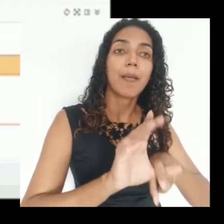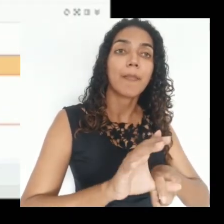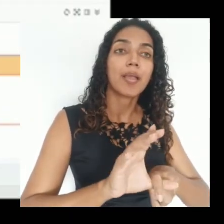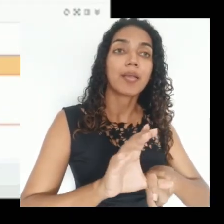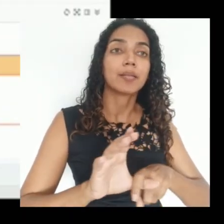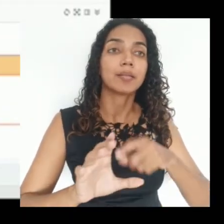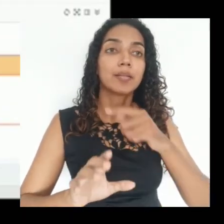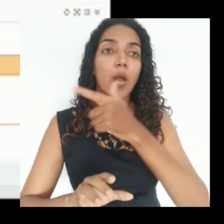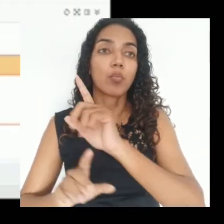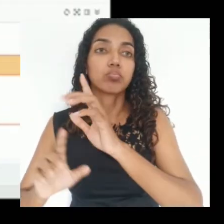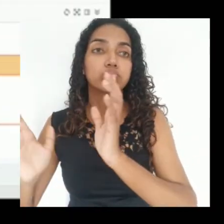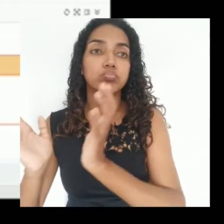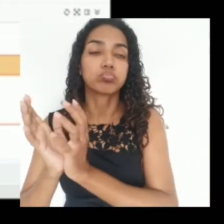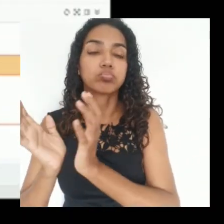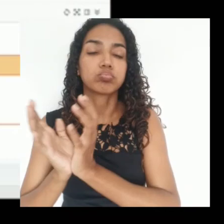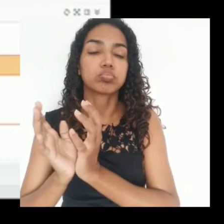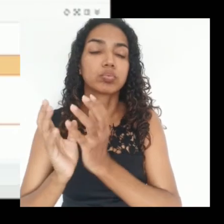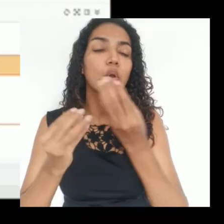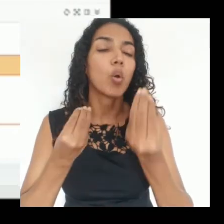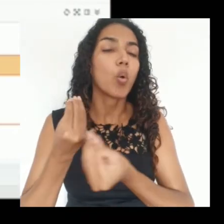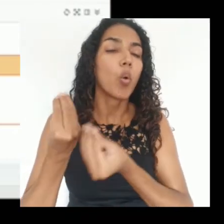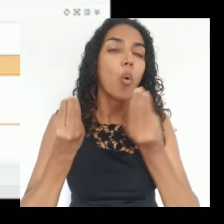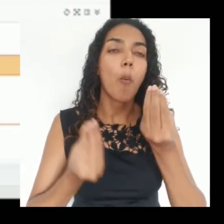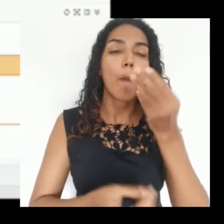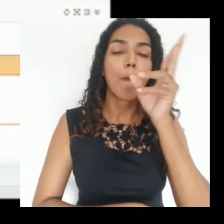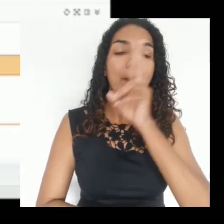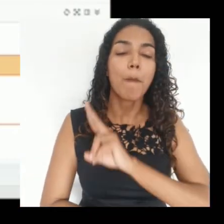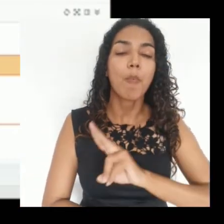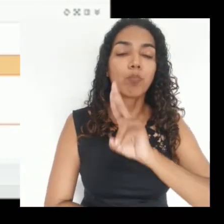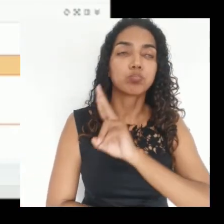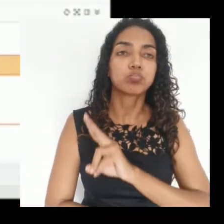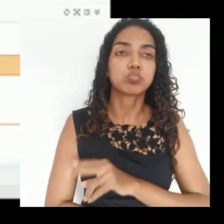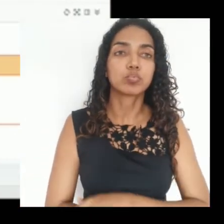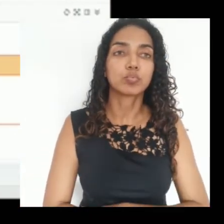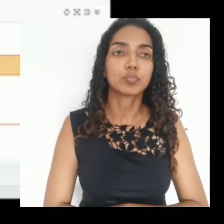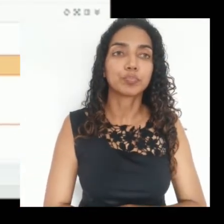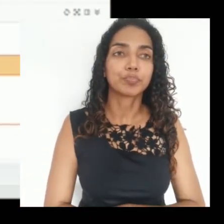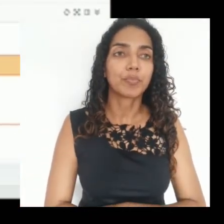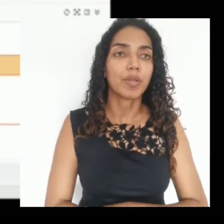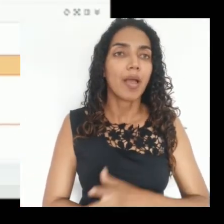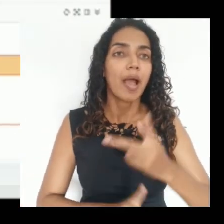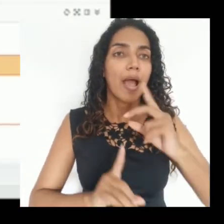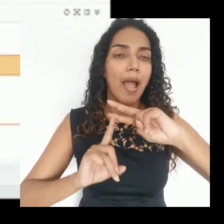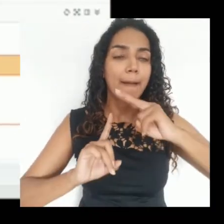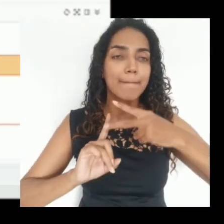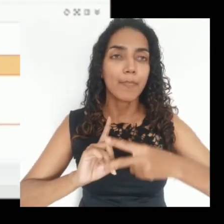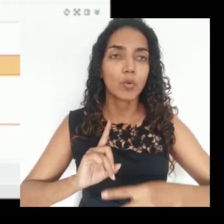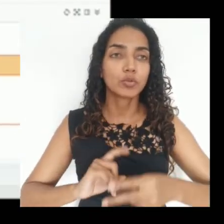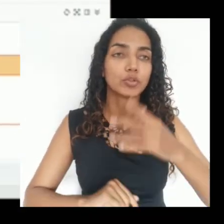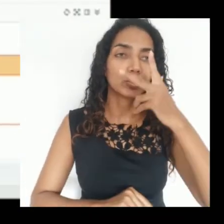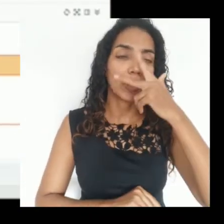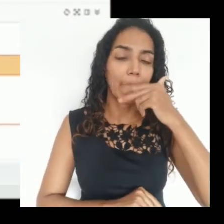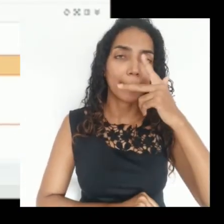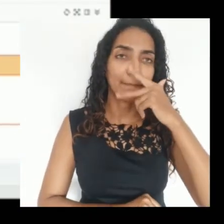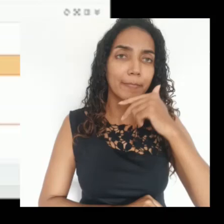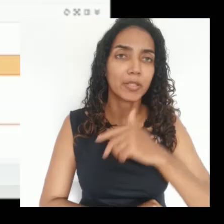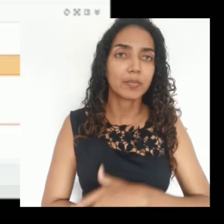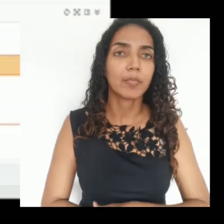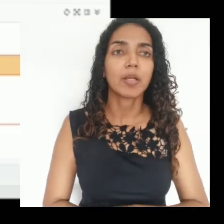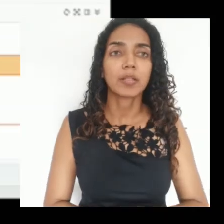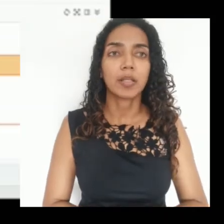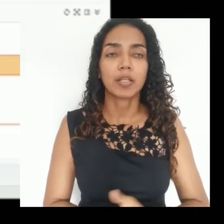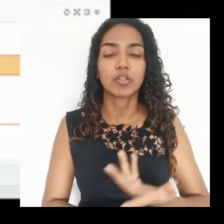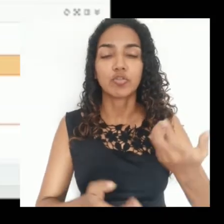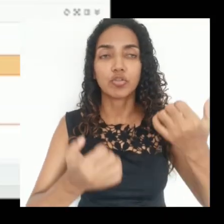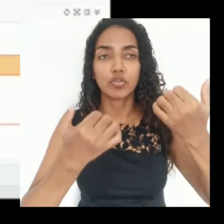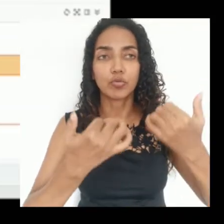segue a mesma abordagem, as mesmas abordagens lá que a gente seguiu aqui na turma,